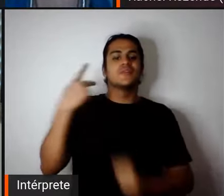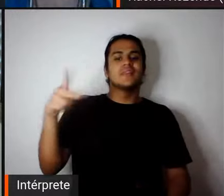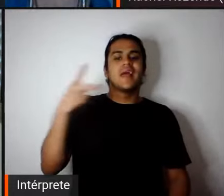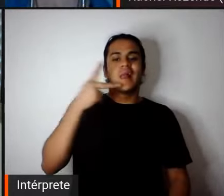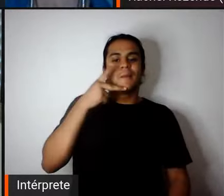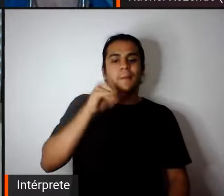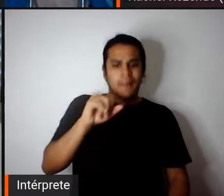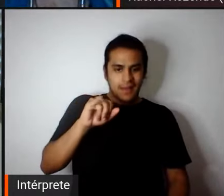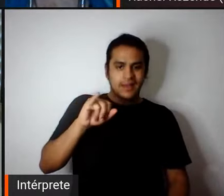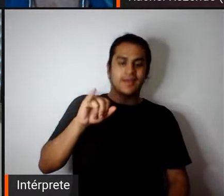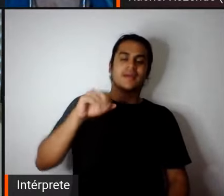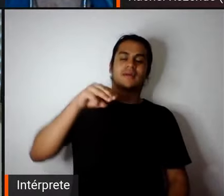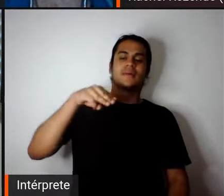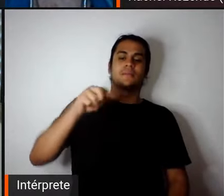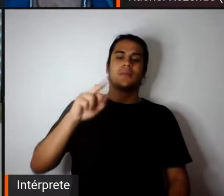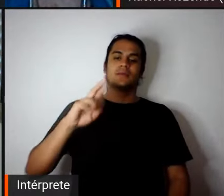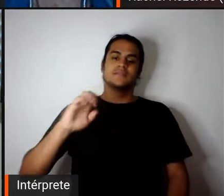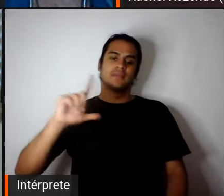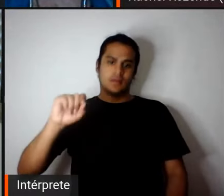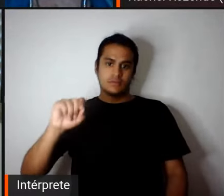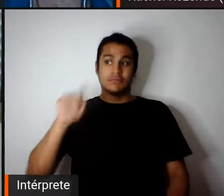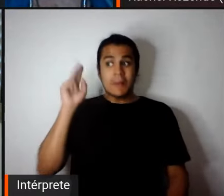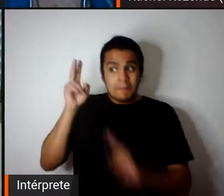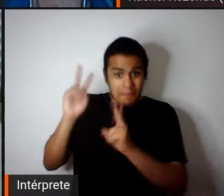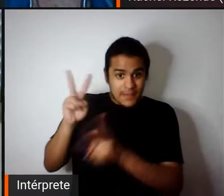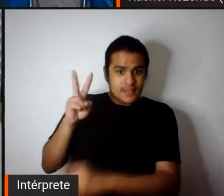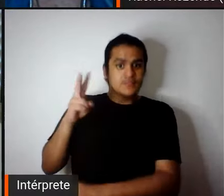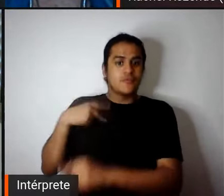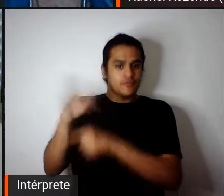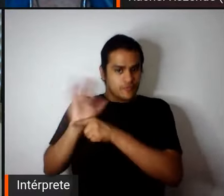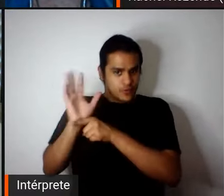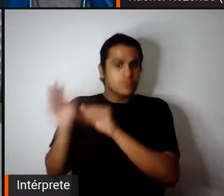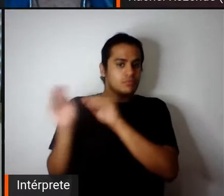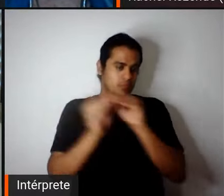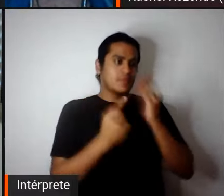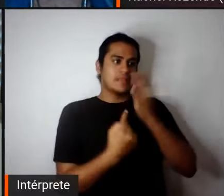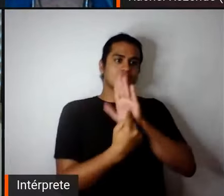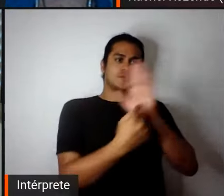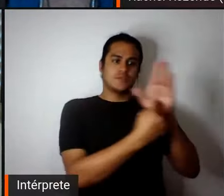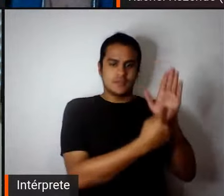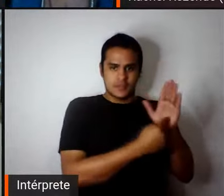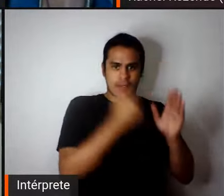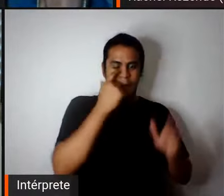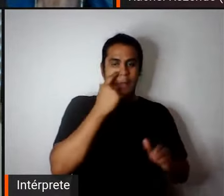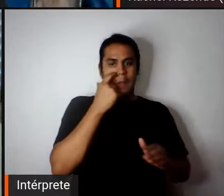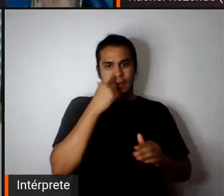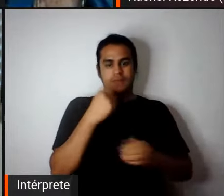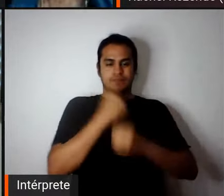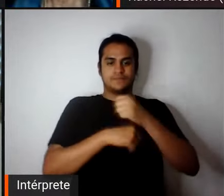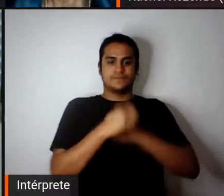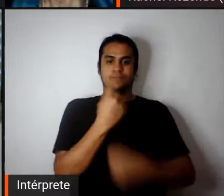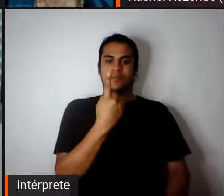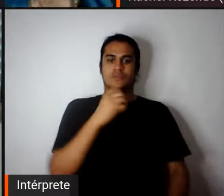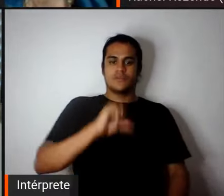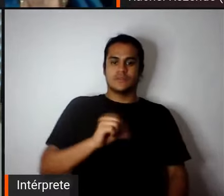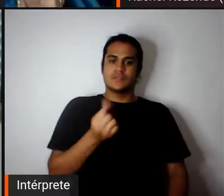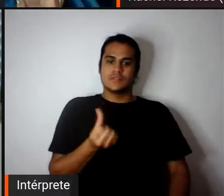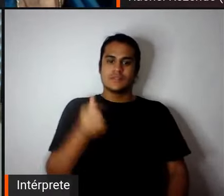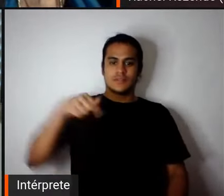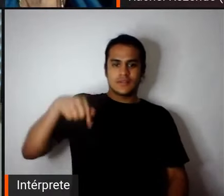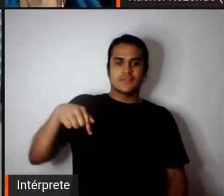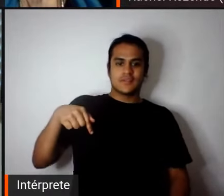deles está na exposição, né? Um dos vídeos da exposição é o A João Guimarães Rosa, de 67, que a Maureen fez em conjunto com o Marcelo,